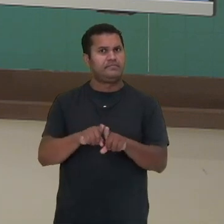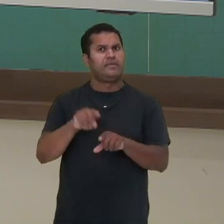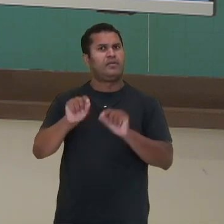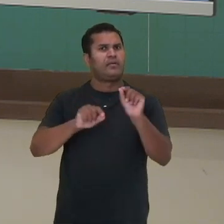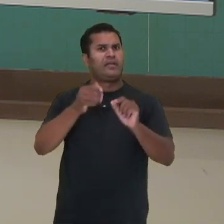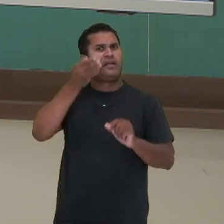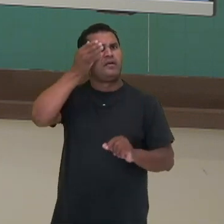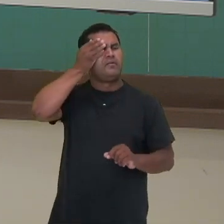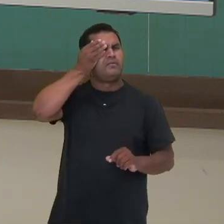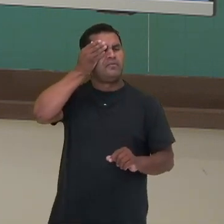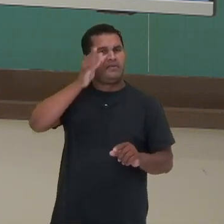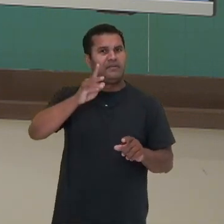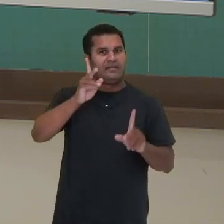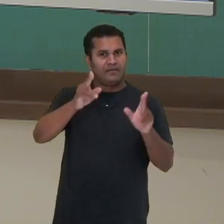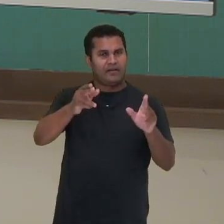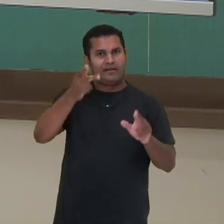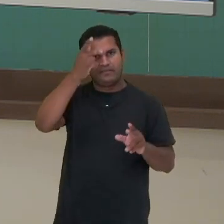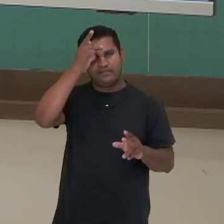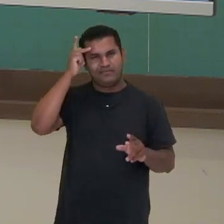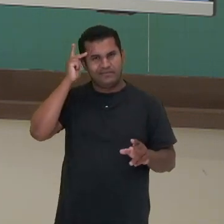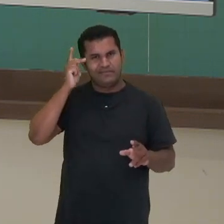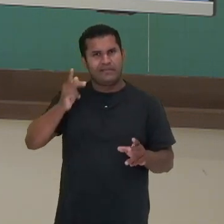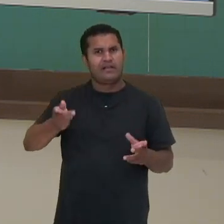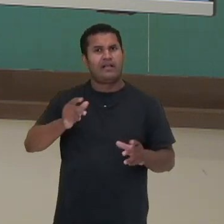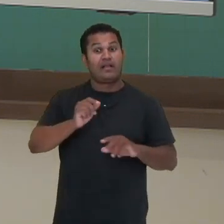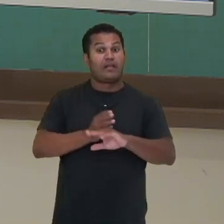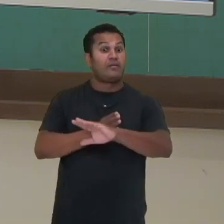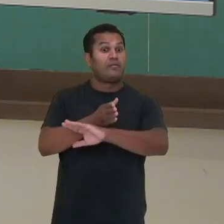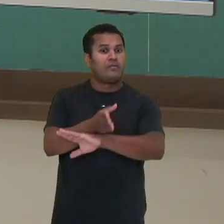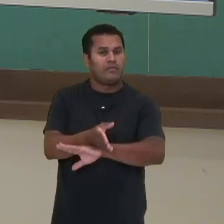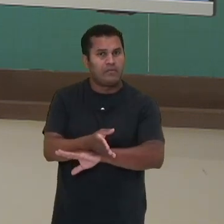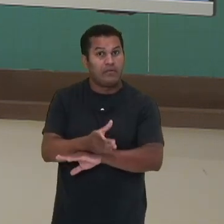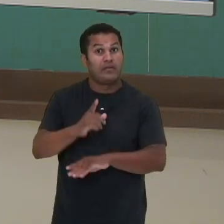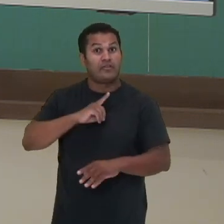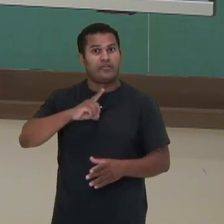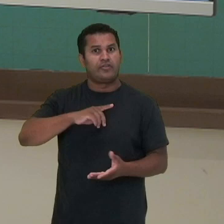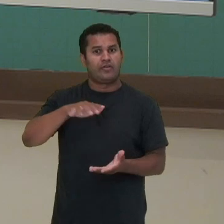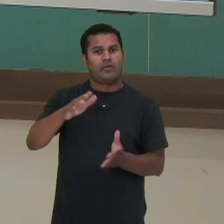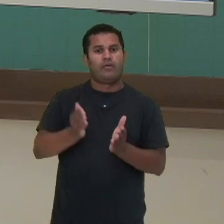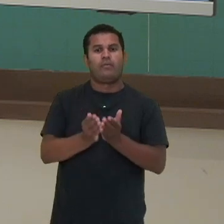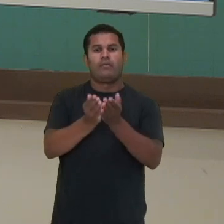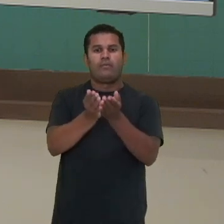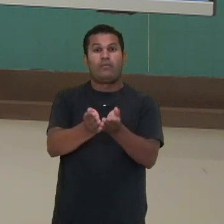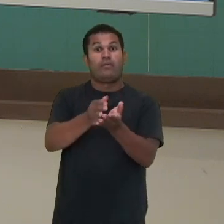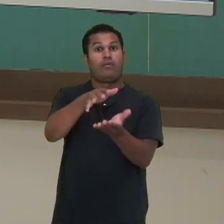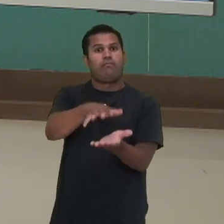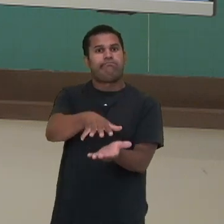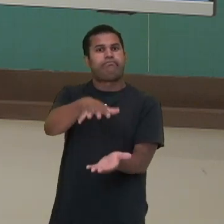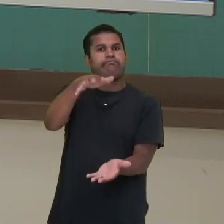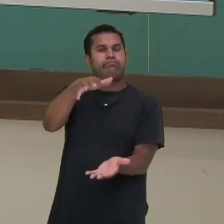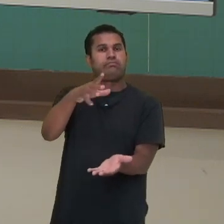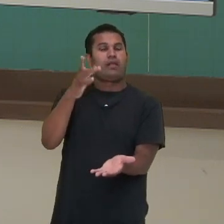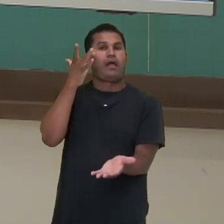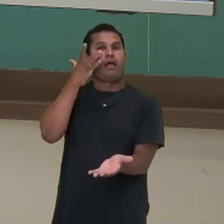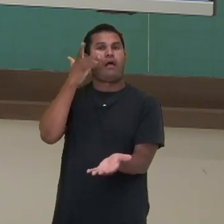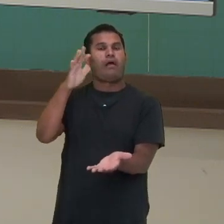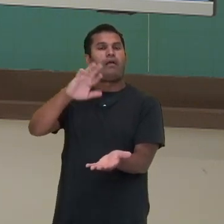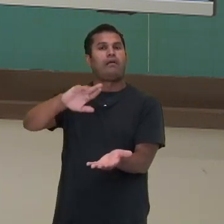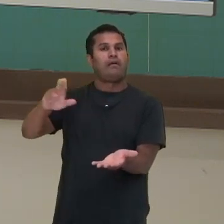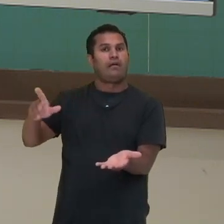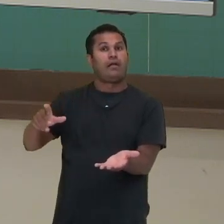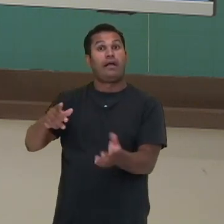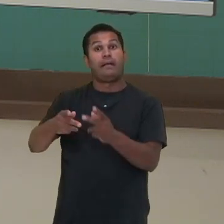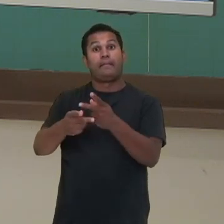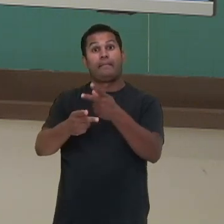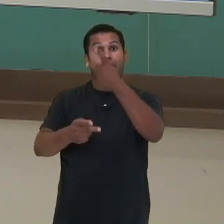praticada. Por quê? Porque, obviamente, onde está passando o navio com riquezas, né, o pirata pode tomar conta daquela riqueza